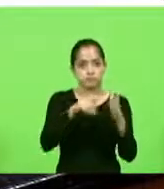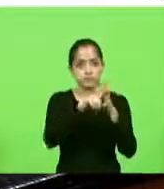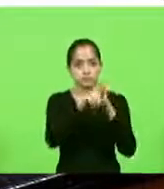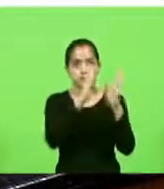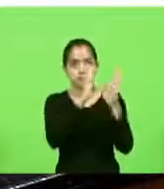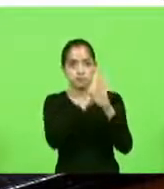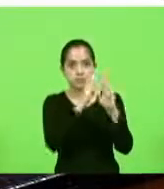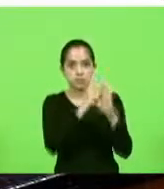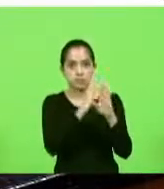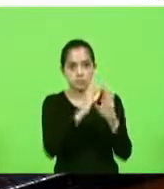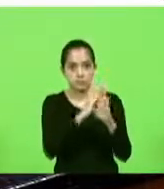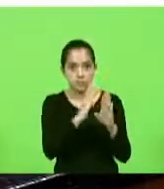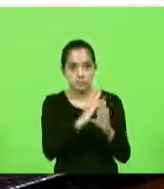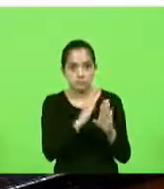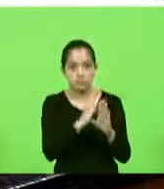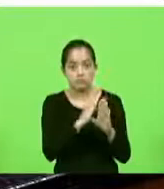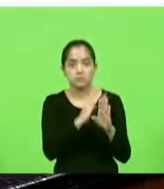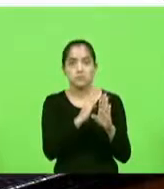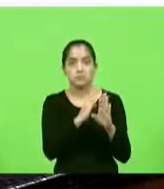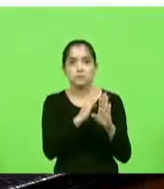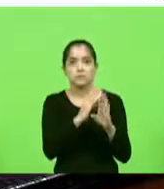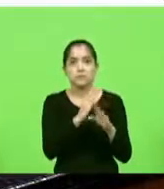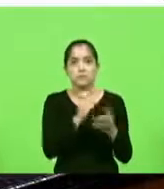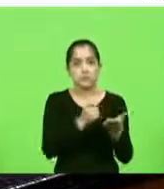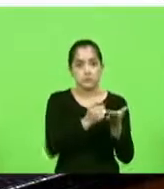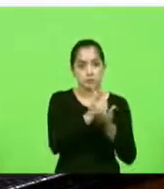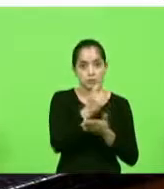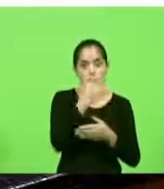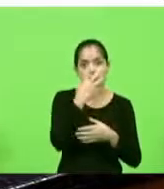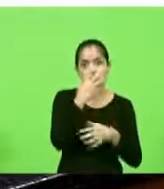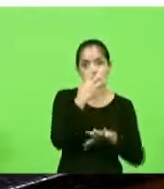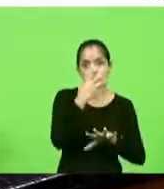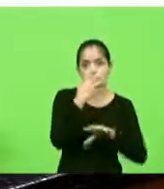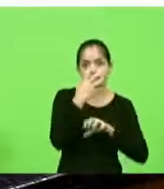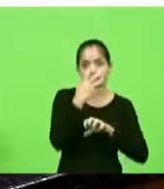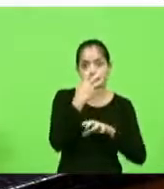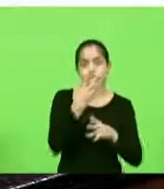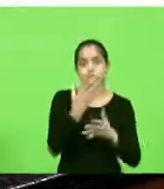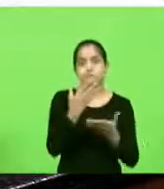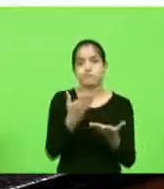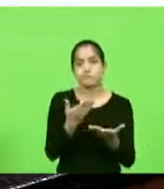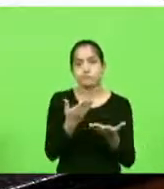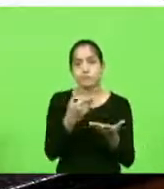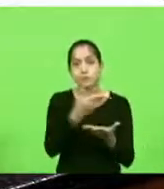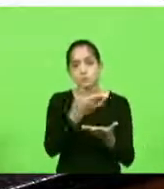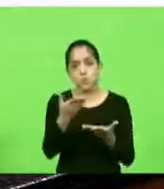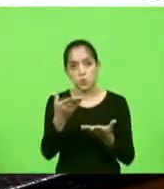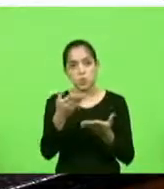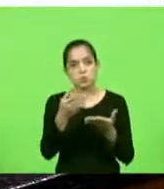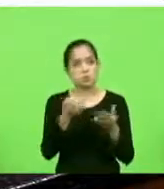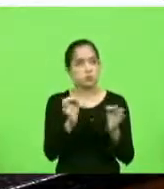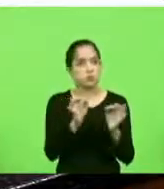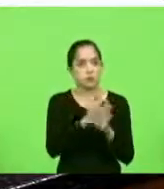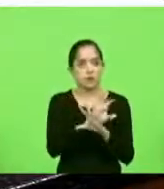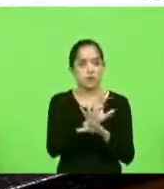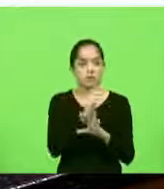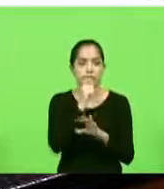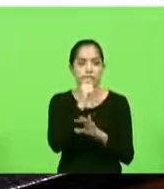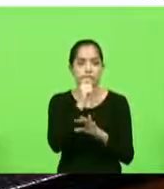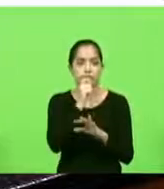investigações em torno da compra dos respiradores ali. Então, como elas não foram concluídas ainda, eu